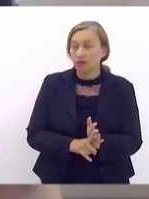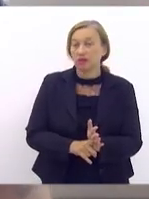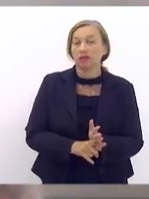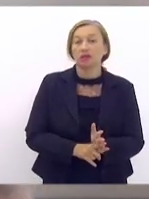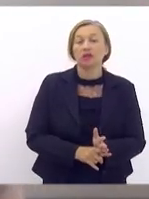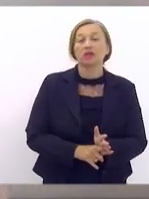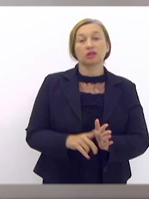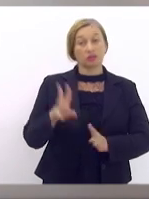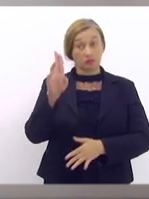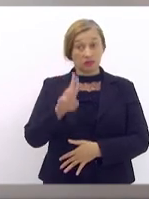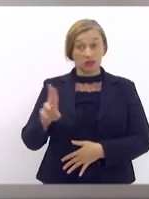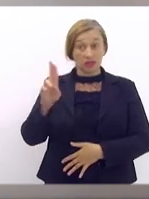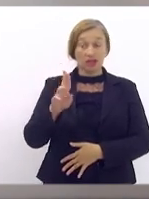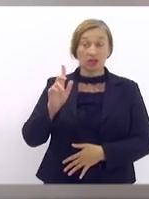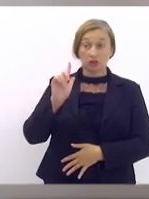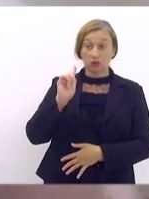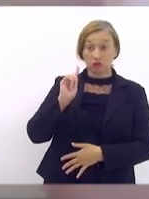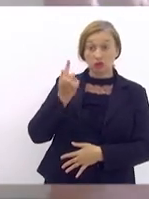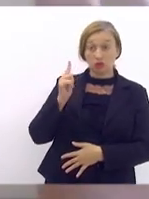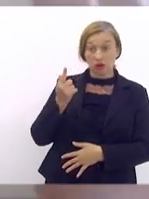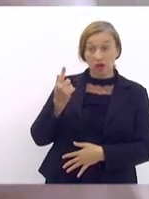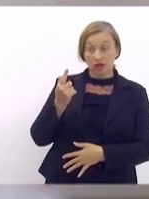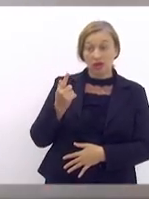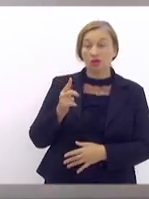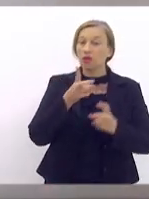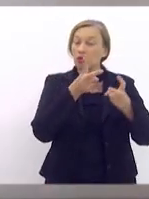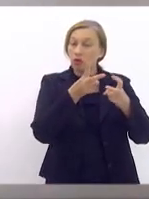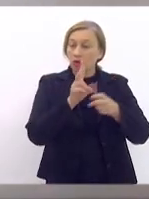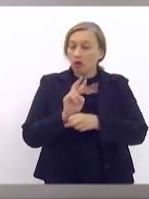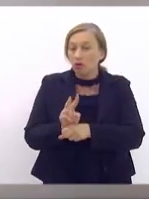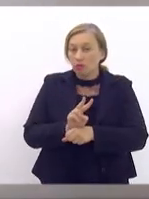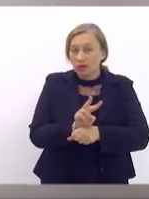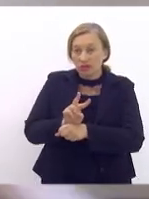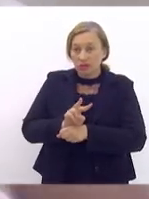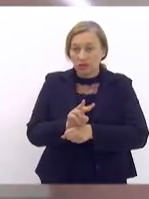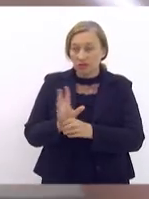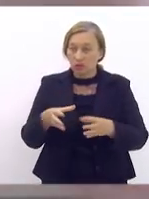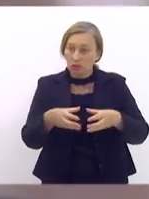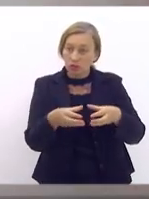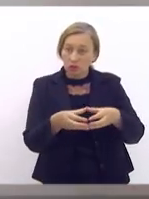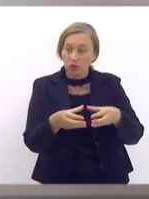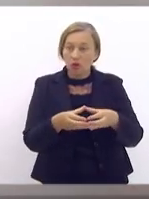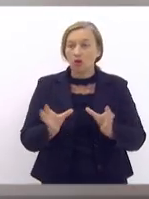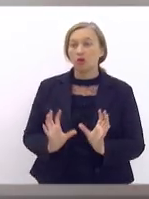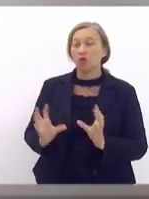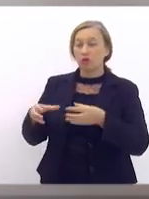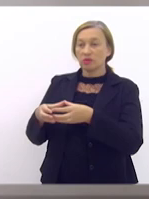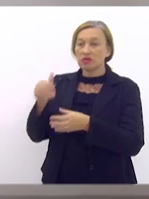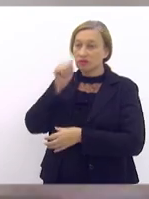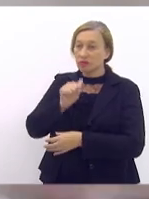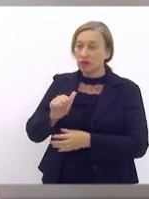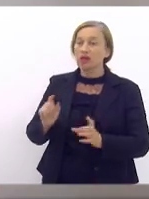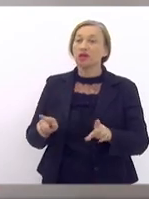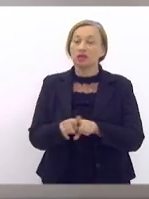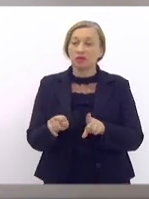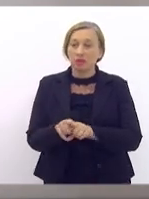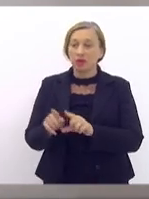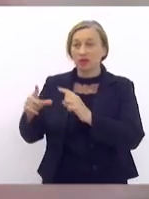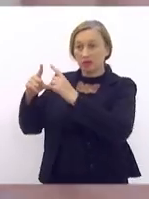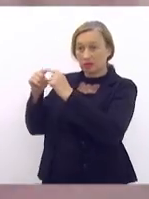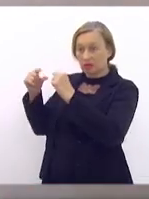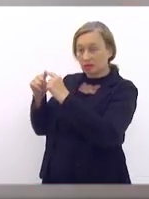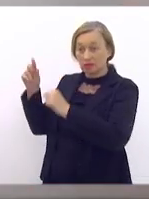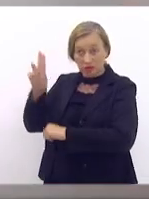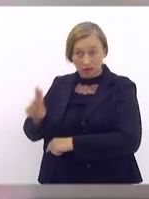Universidade Federal de Goiás, vai ser uma parceria do observatório com a Comissão da Mulher com a Universidade Federal de Goiás. Então, assim,